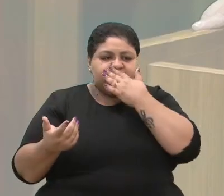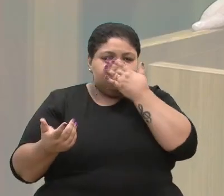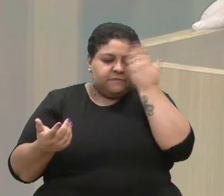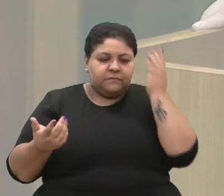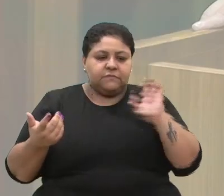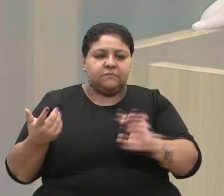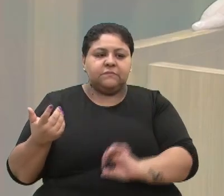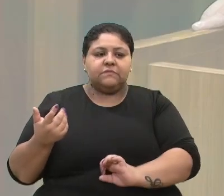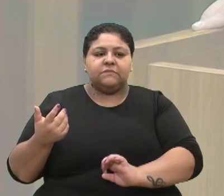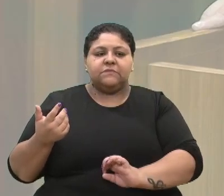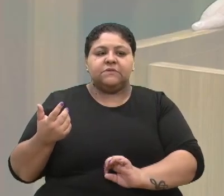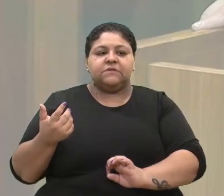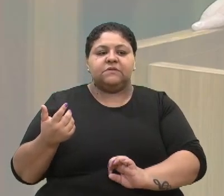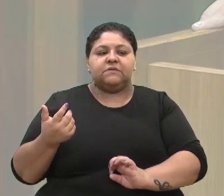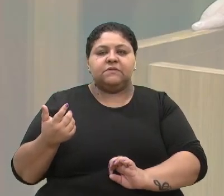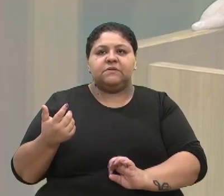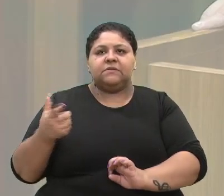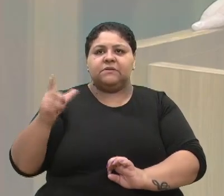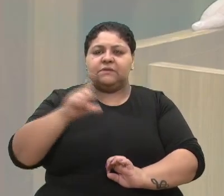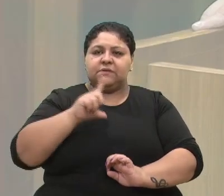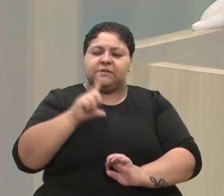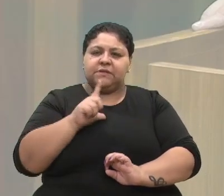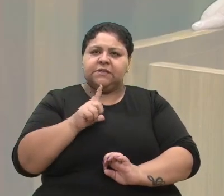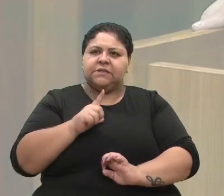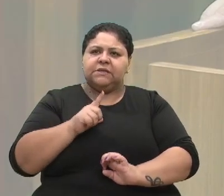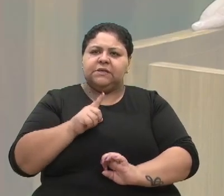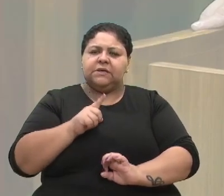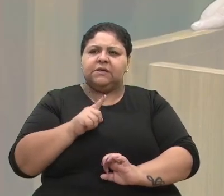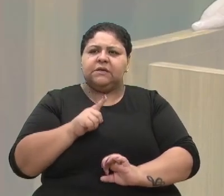até o horário que ele mandou isso.